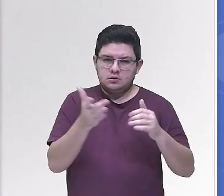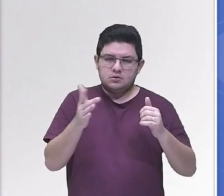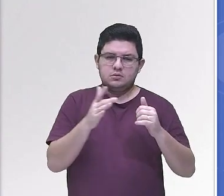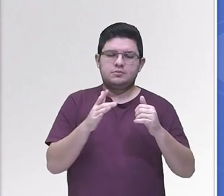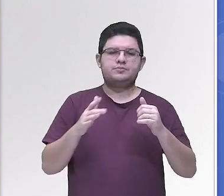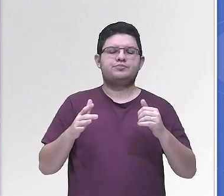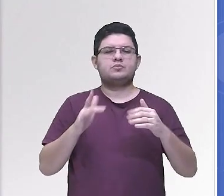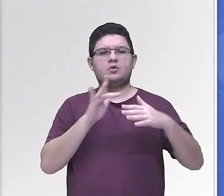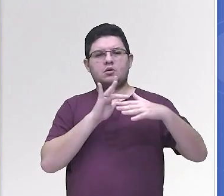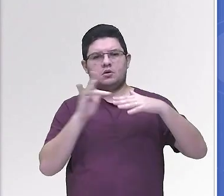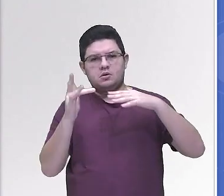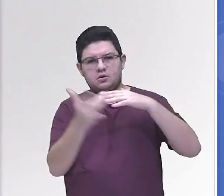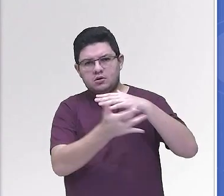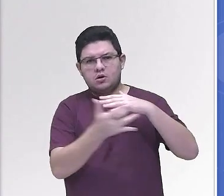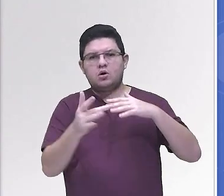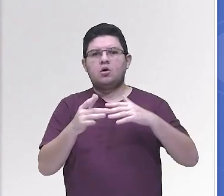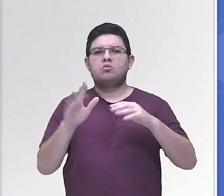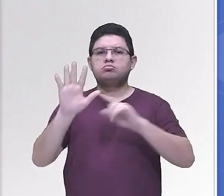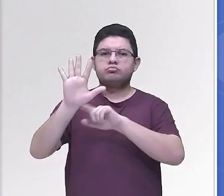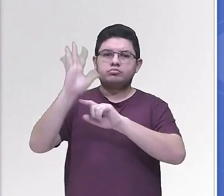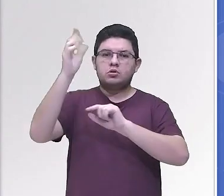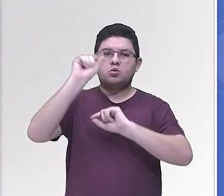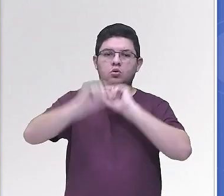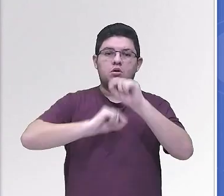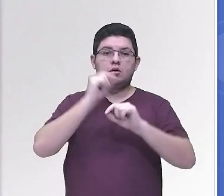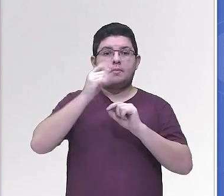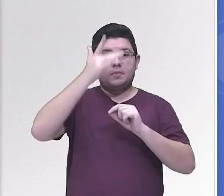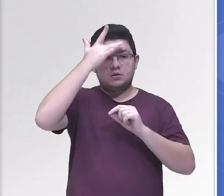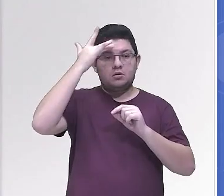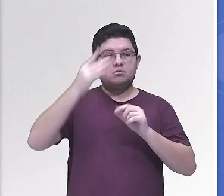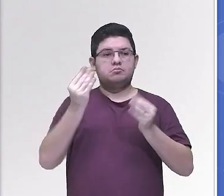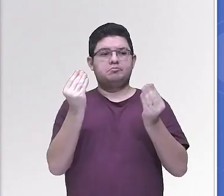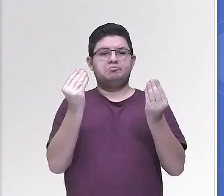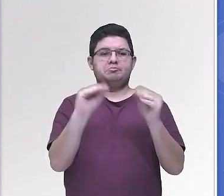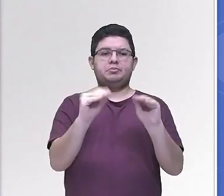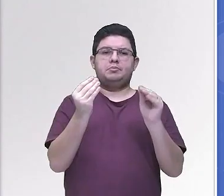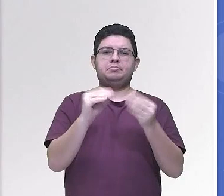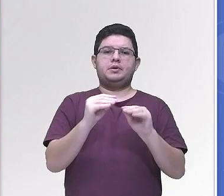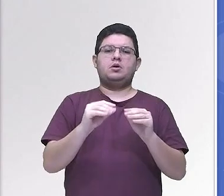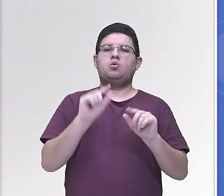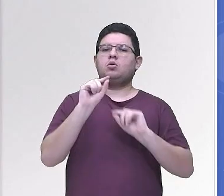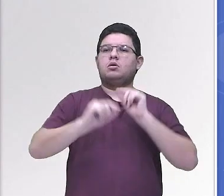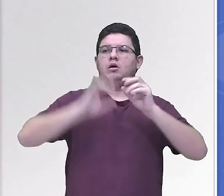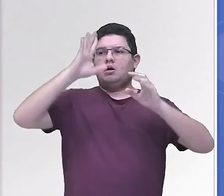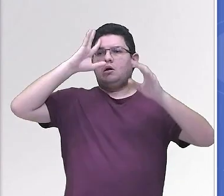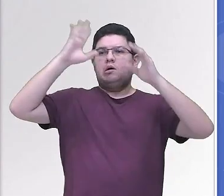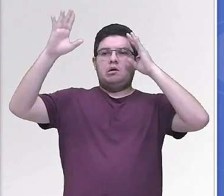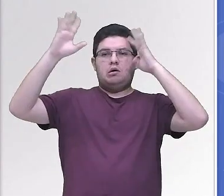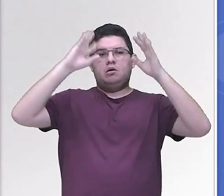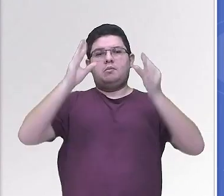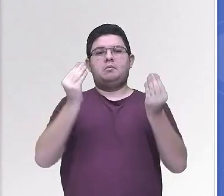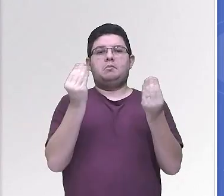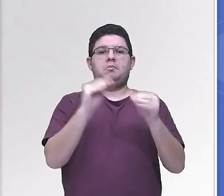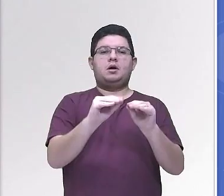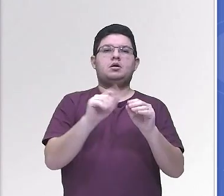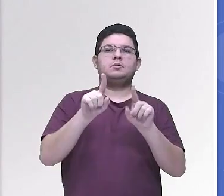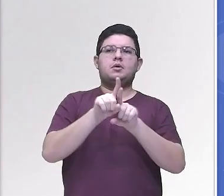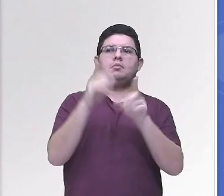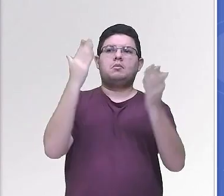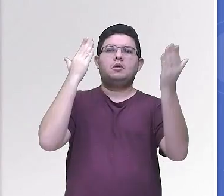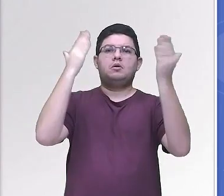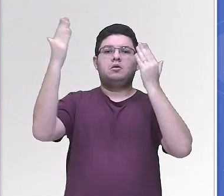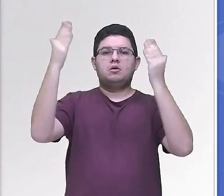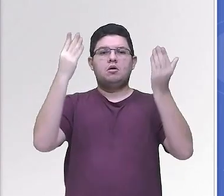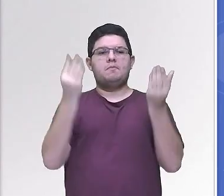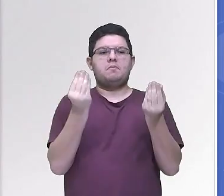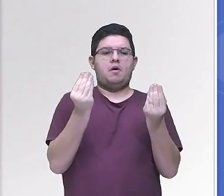E muita gente nas redes sociais acaba sendo filósofo, teólogo, psicólogo, um bocado de coisa. Só que muitas vezes, sem